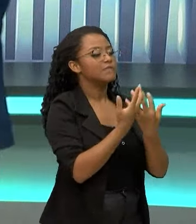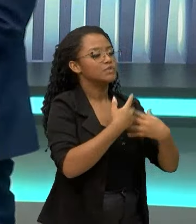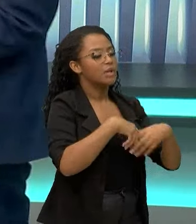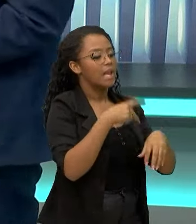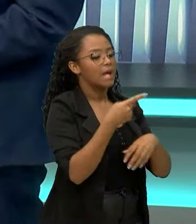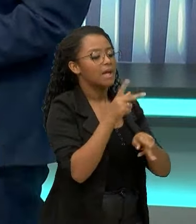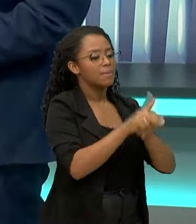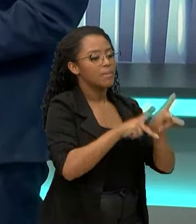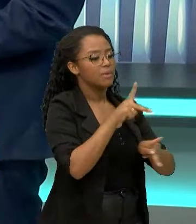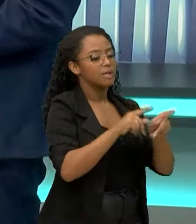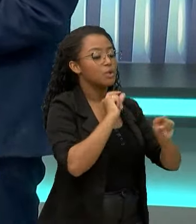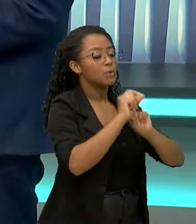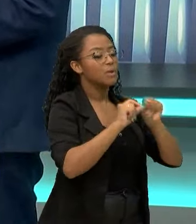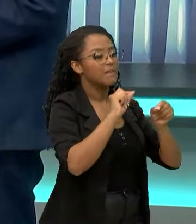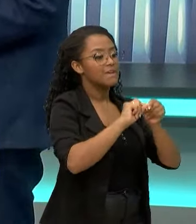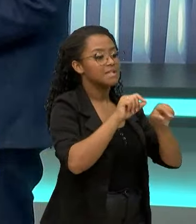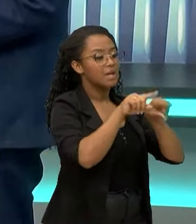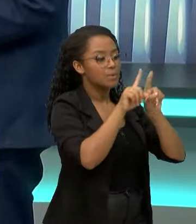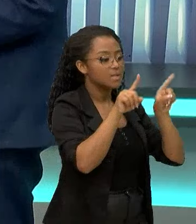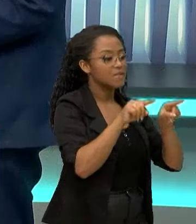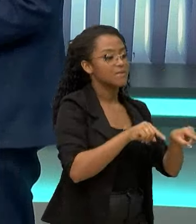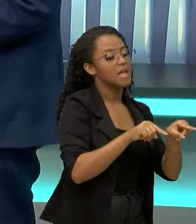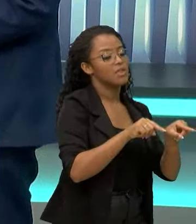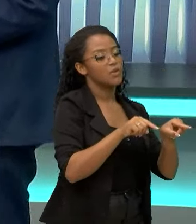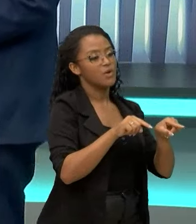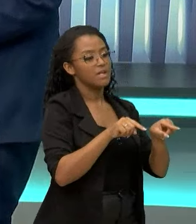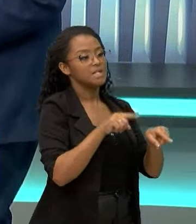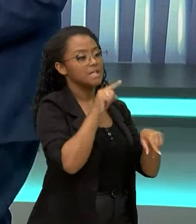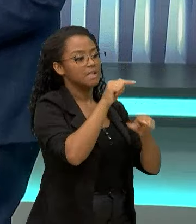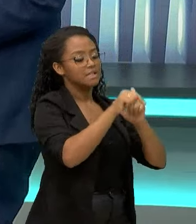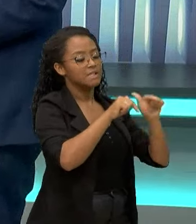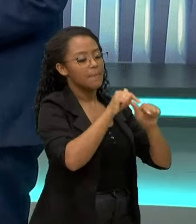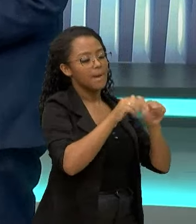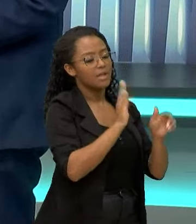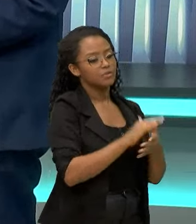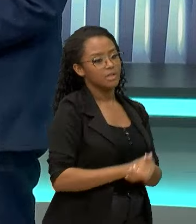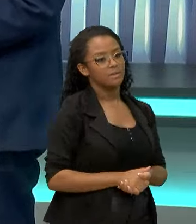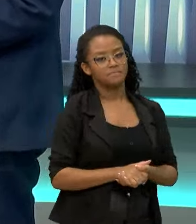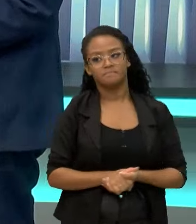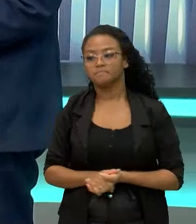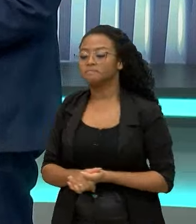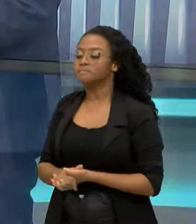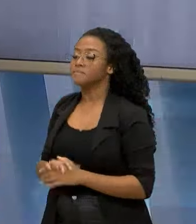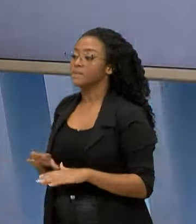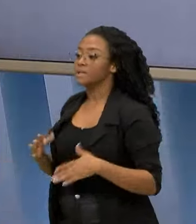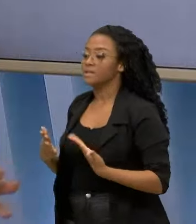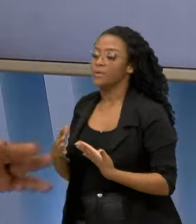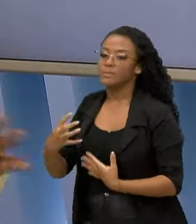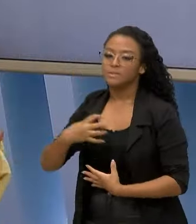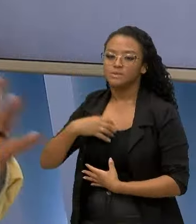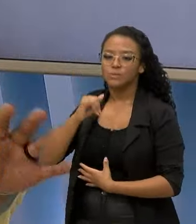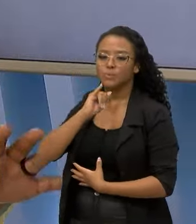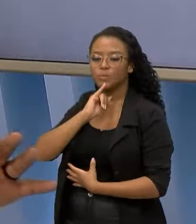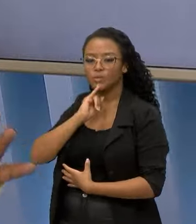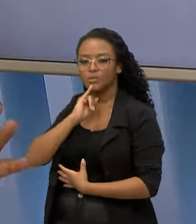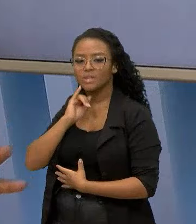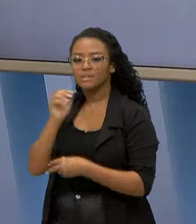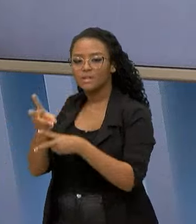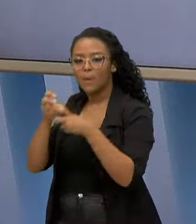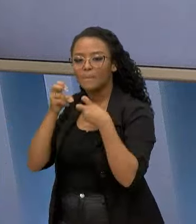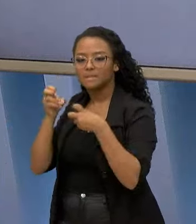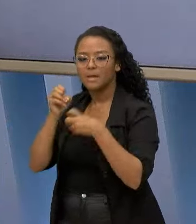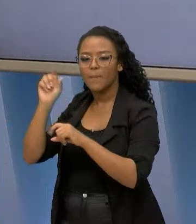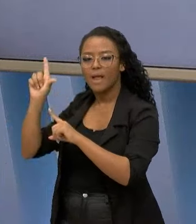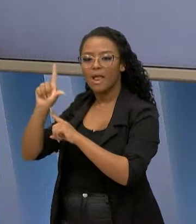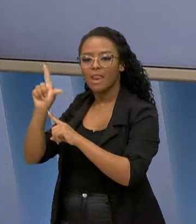os agentes patrimoniais com a criação da Guarda? Rafael, eu fico muito triste de andar no nosso comércio e perceber que aquelas lojas que ficam abertas